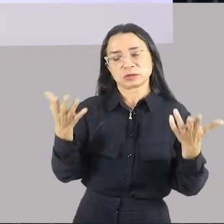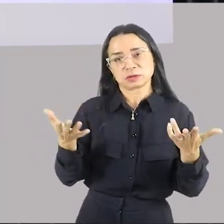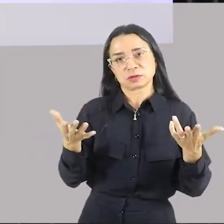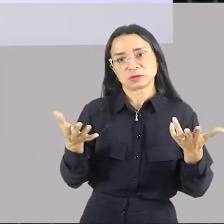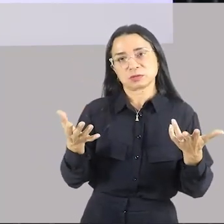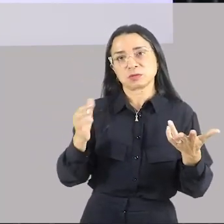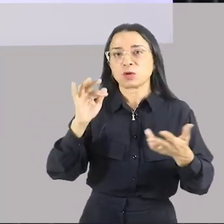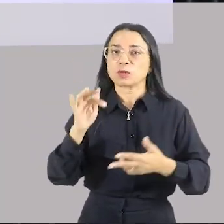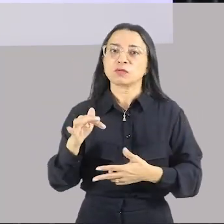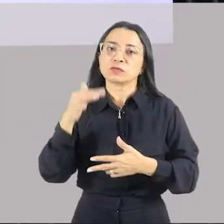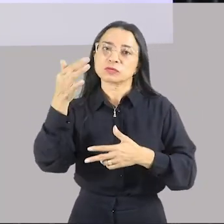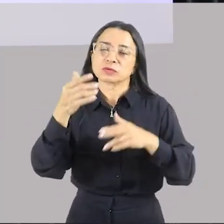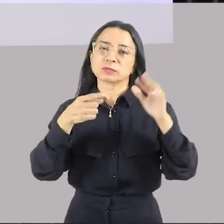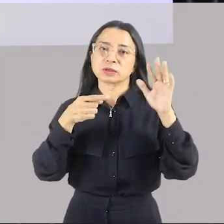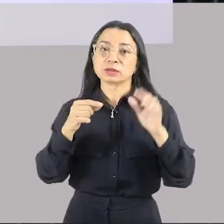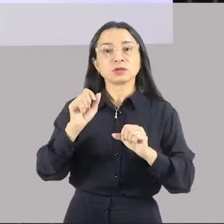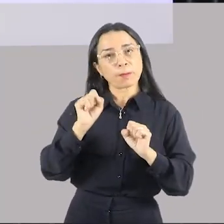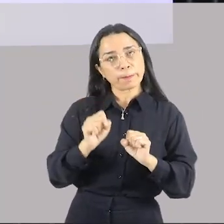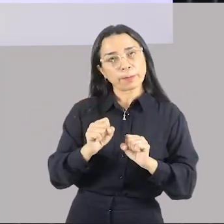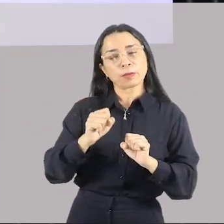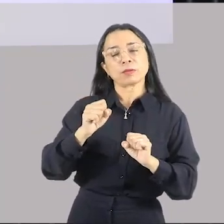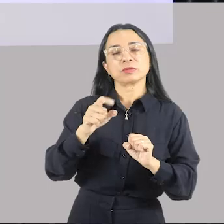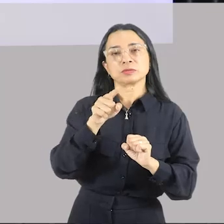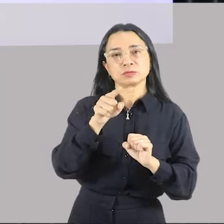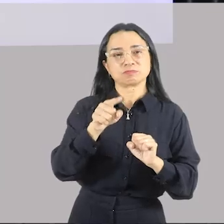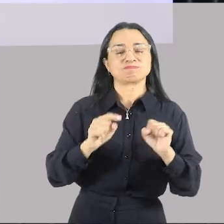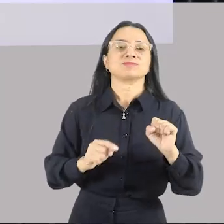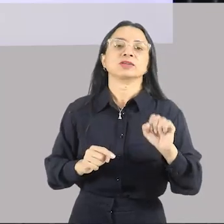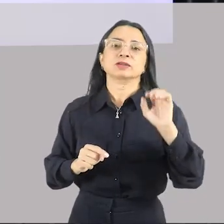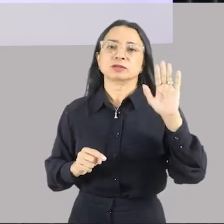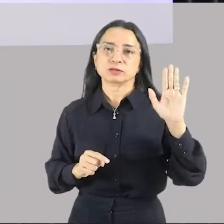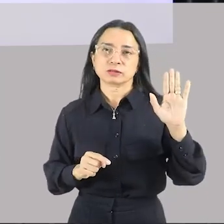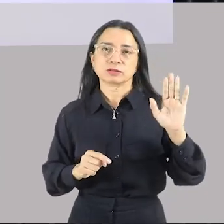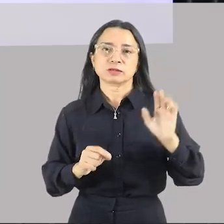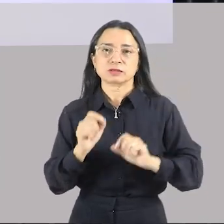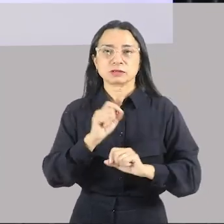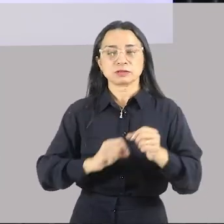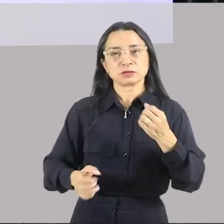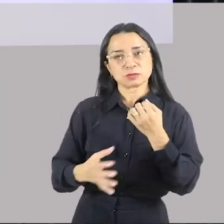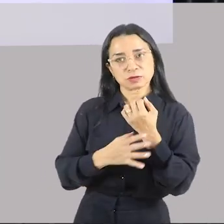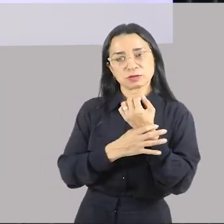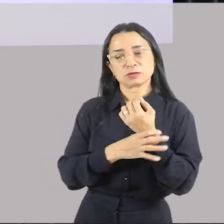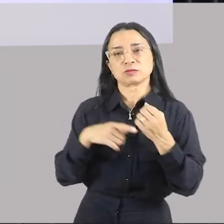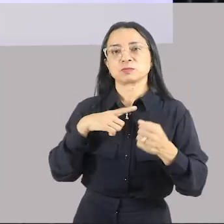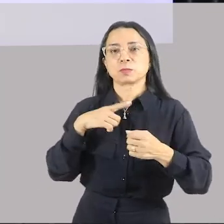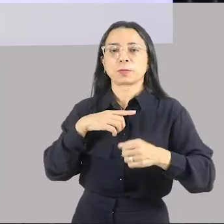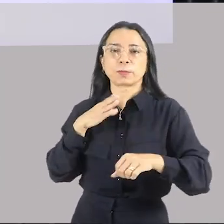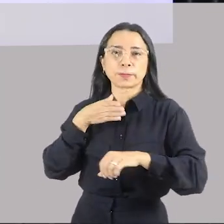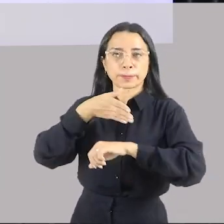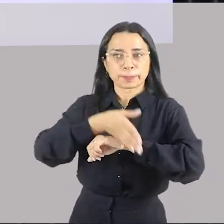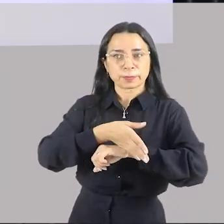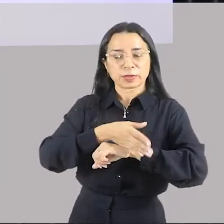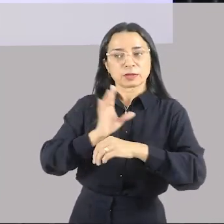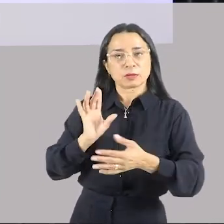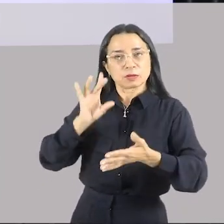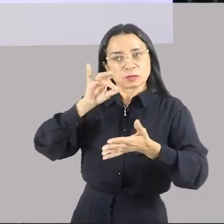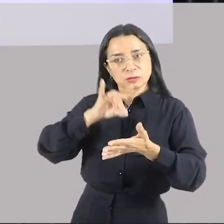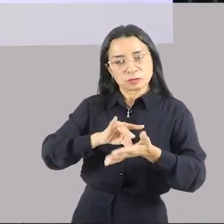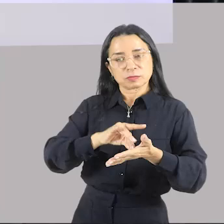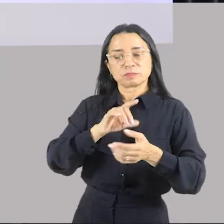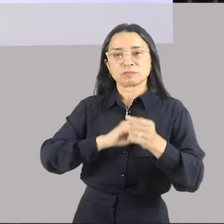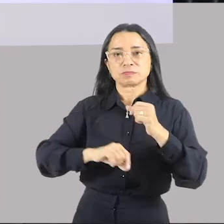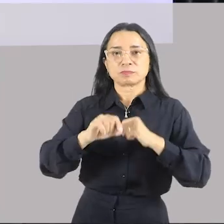futuramente se candidatar. Então, isso garante que haja essa participação mais efetiva, mais